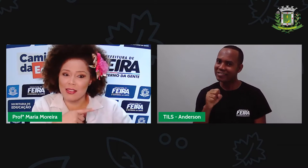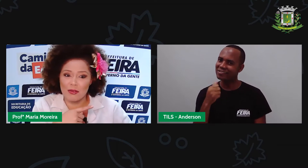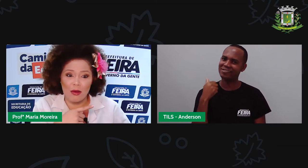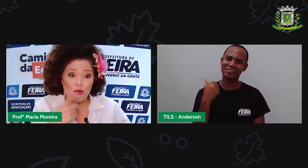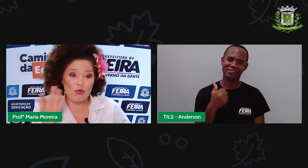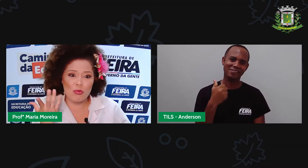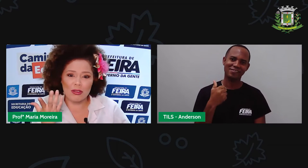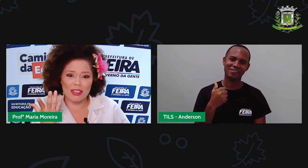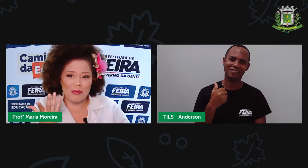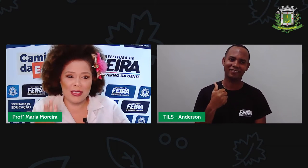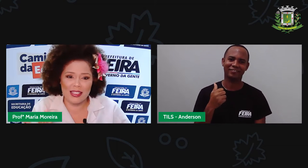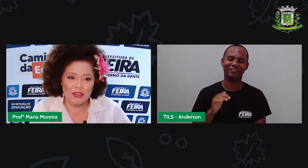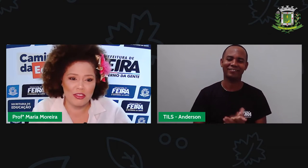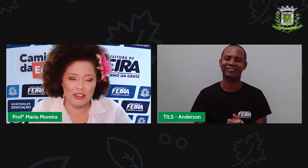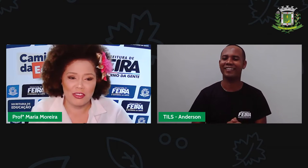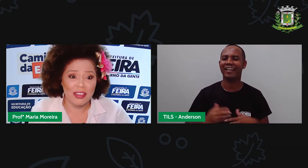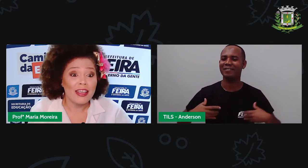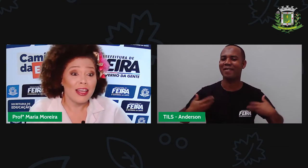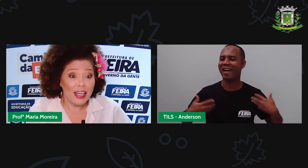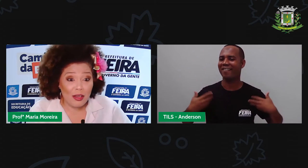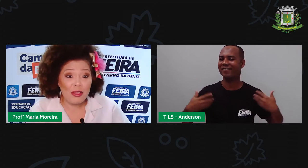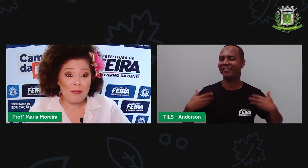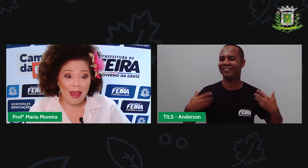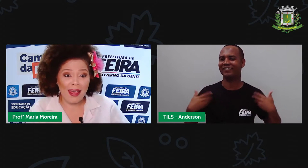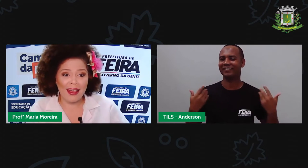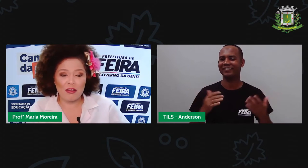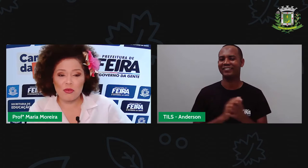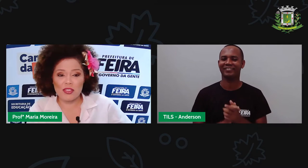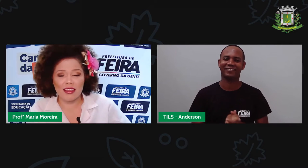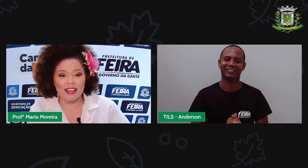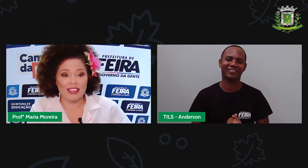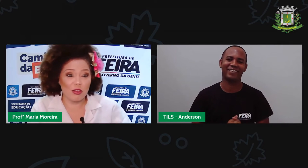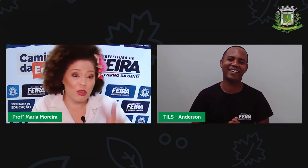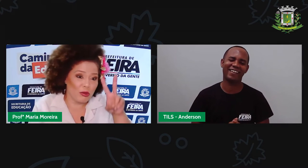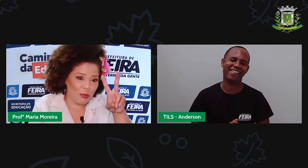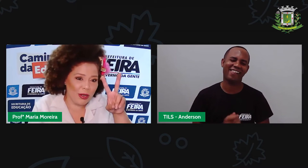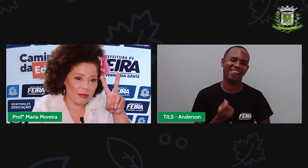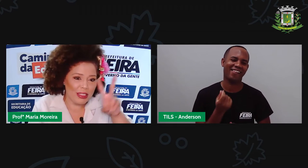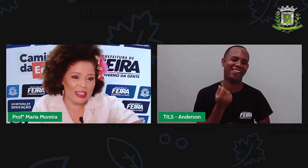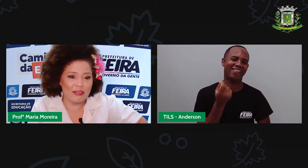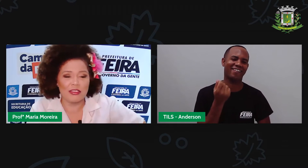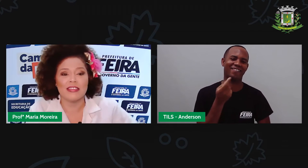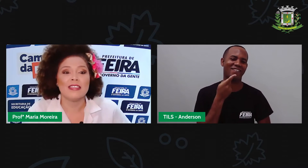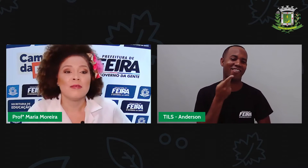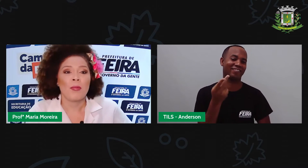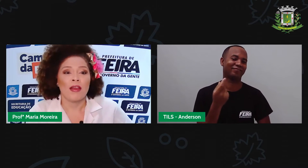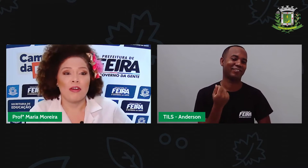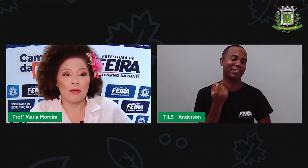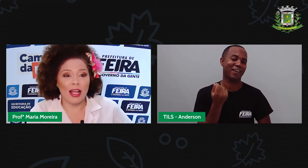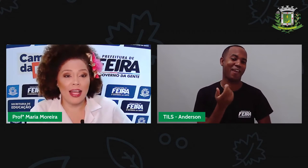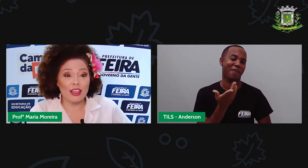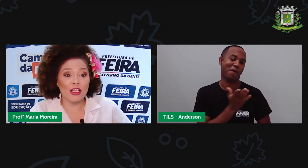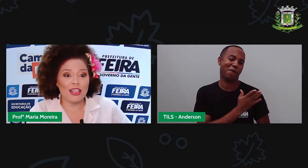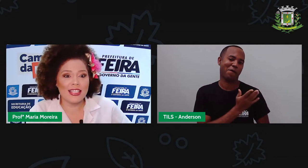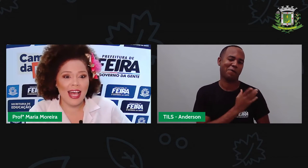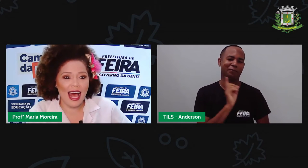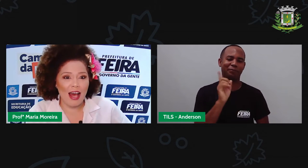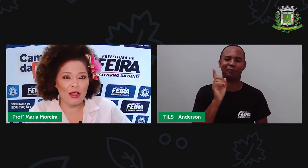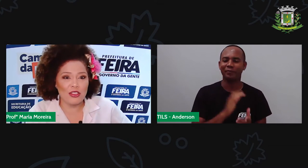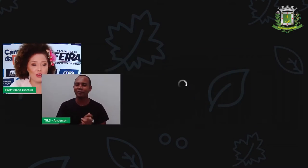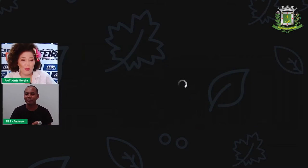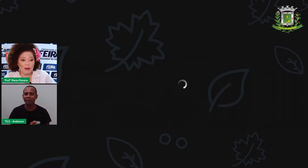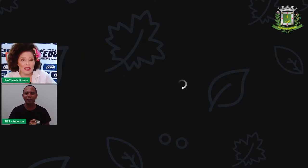que impossível que Anderson tá ocupada animação agência ganhou na Mega tenho certeza que é o segundo banho dele viu vamos lá